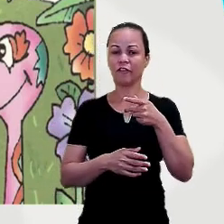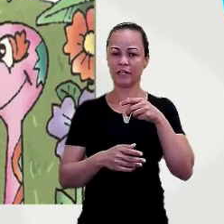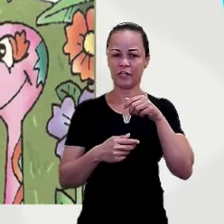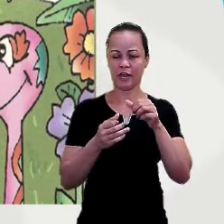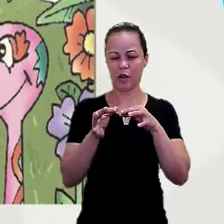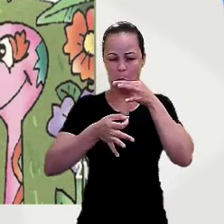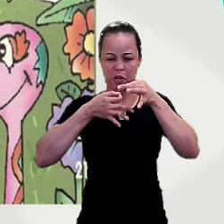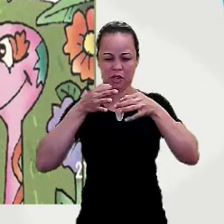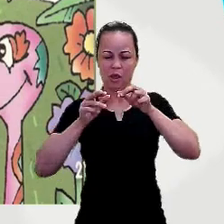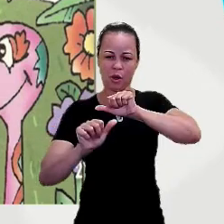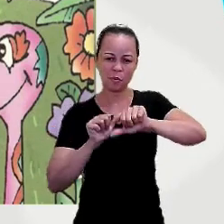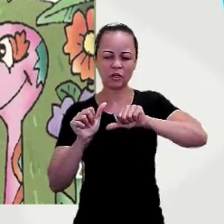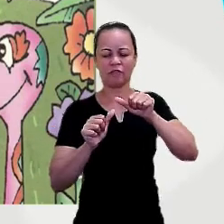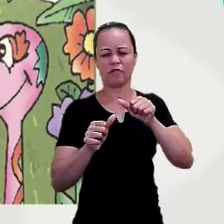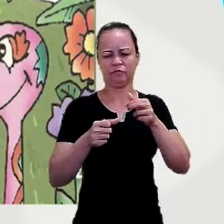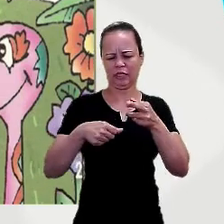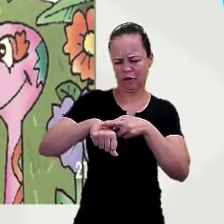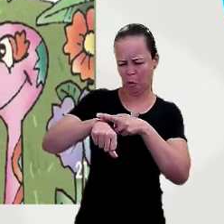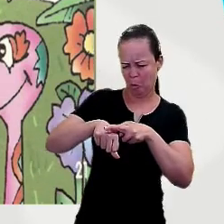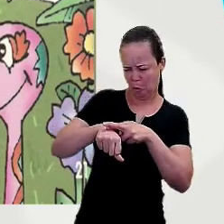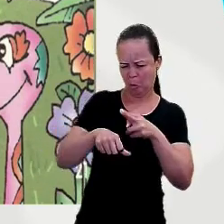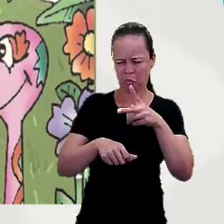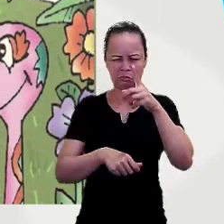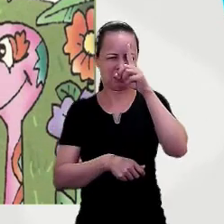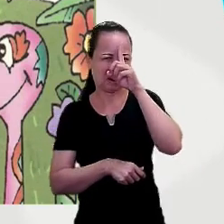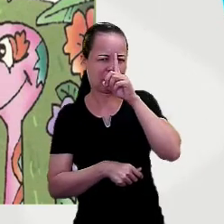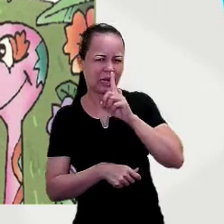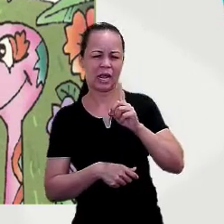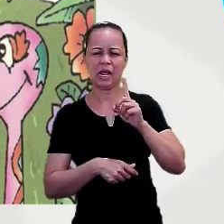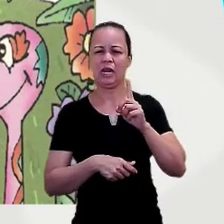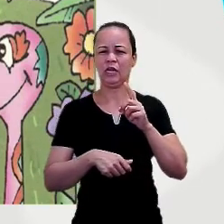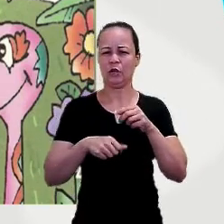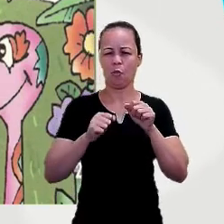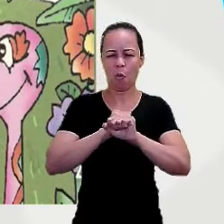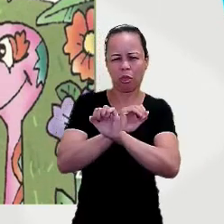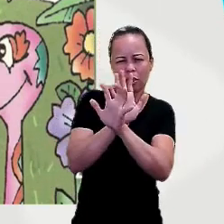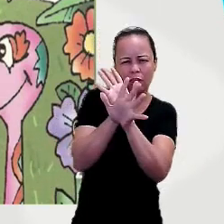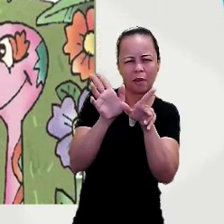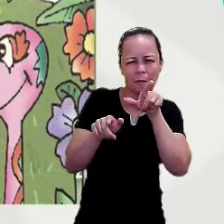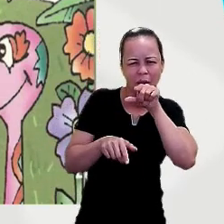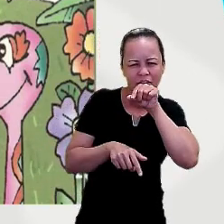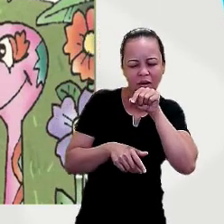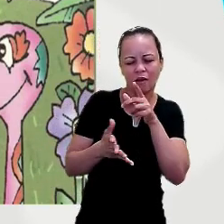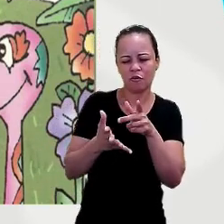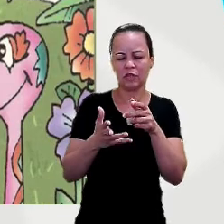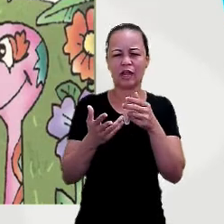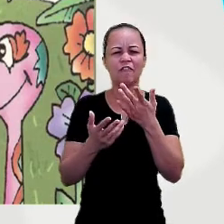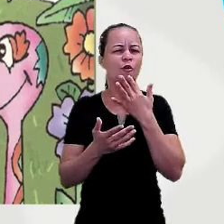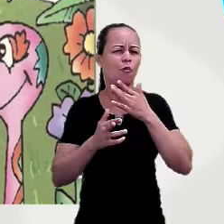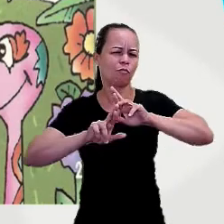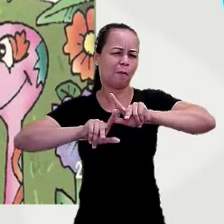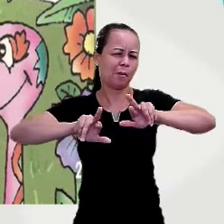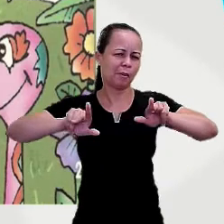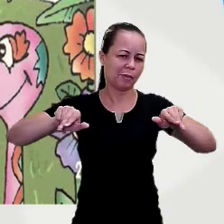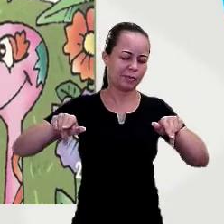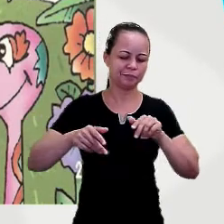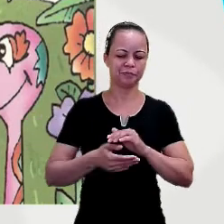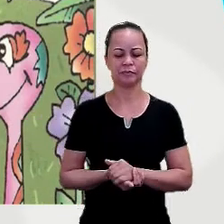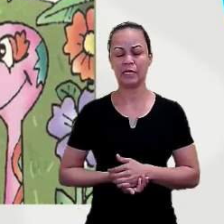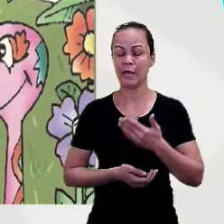Ficava roxo, ficava amarelo, ficava cor de pavão. Ficava de toda cor. Não